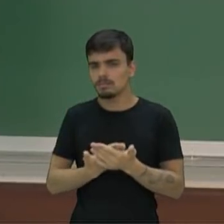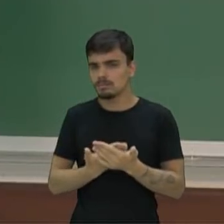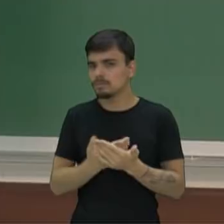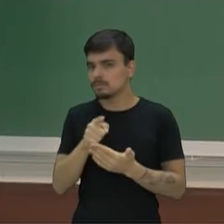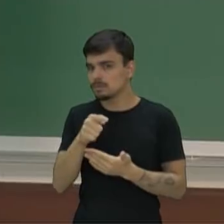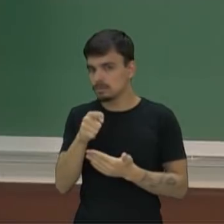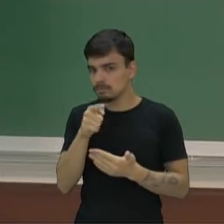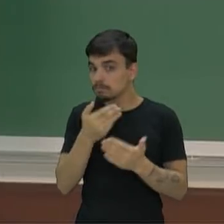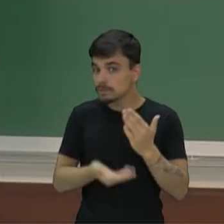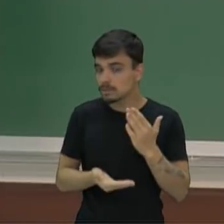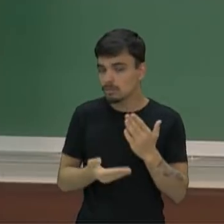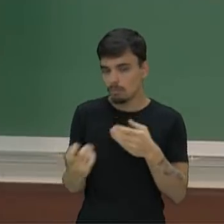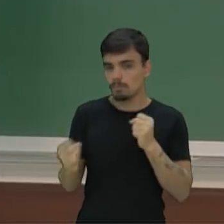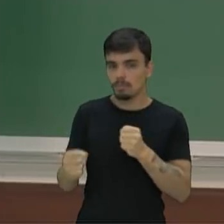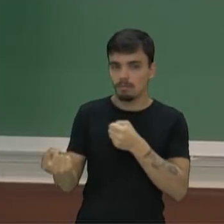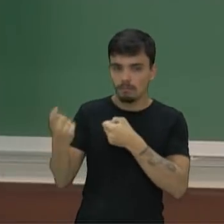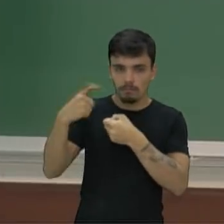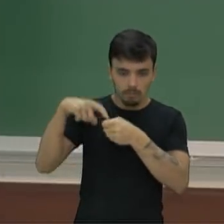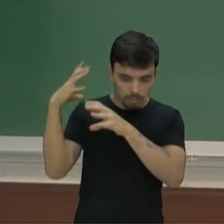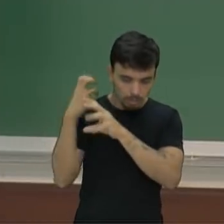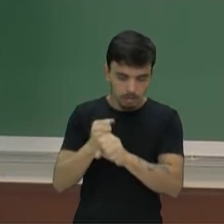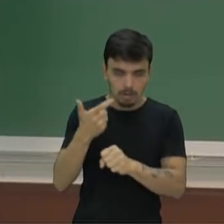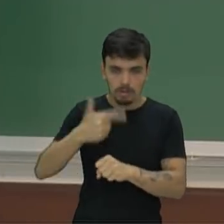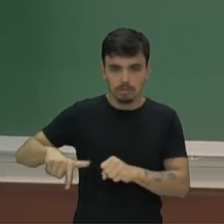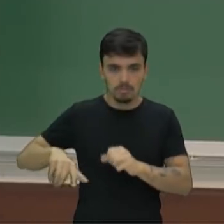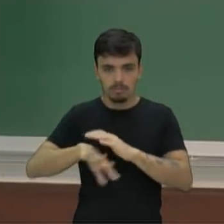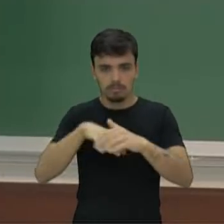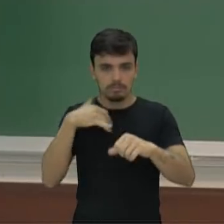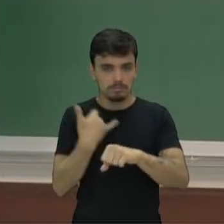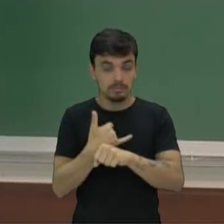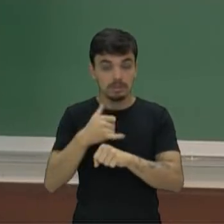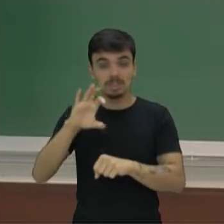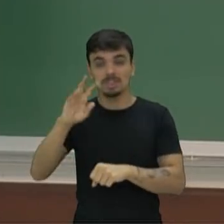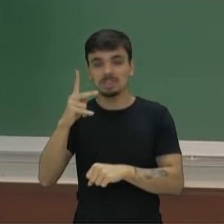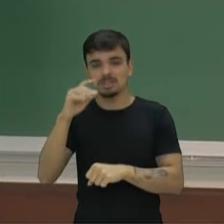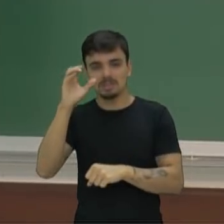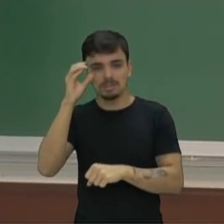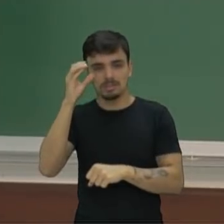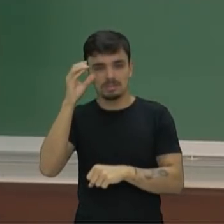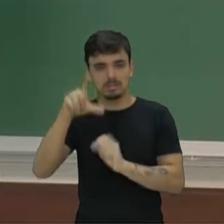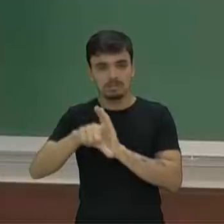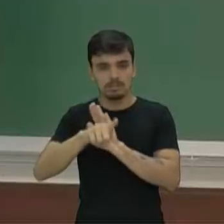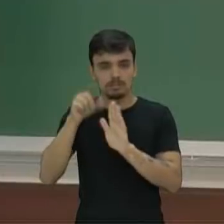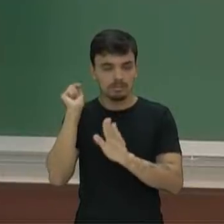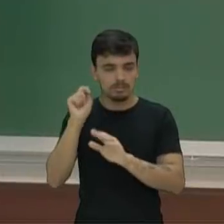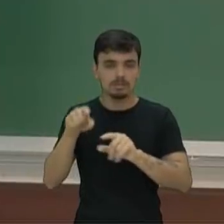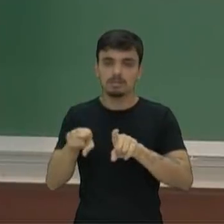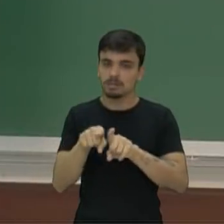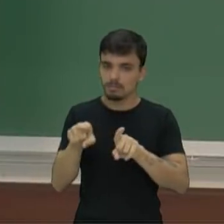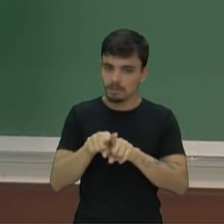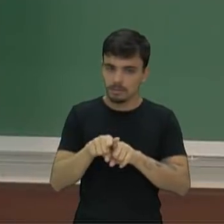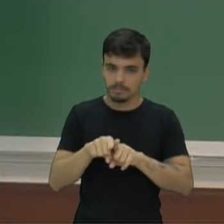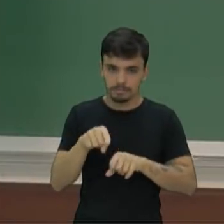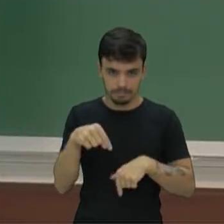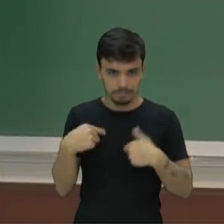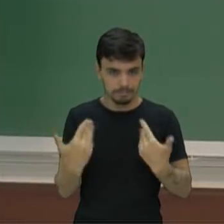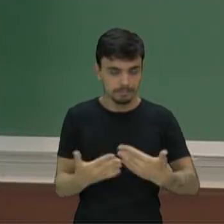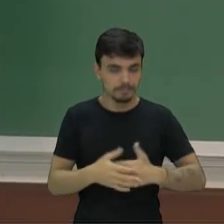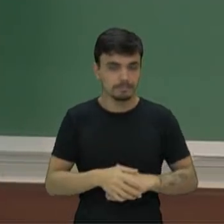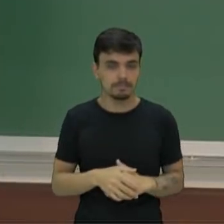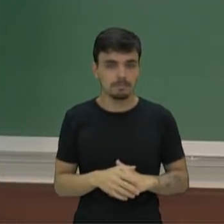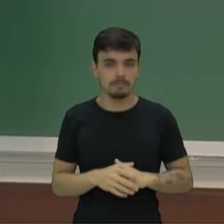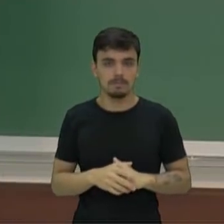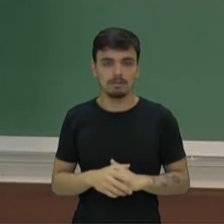aula. Rapaz, volta lá, assista a China Antiga, eles também inventaram pólvora, lembraram?